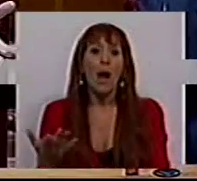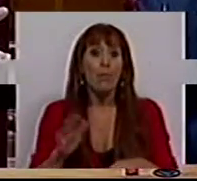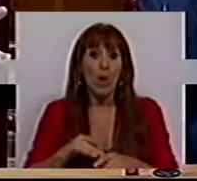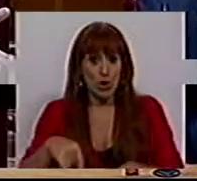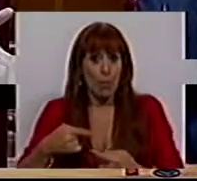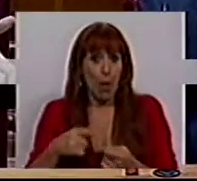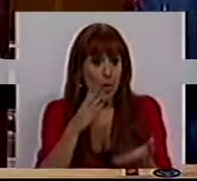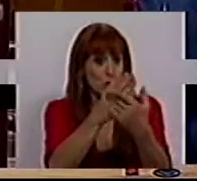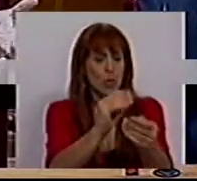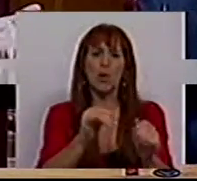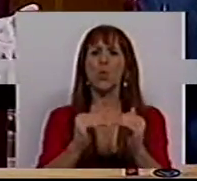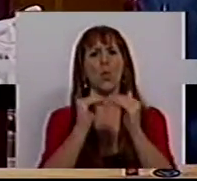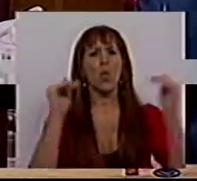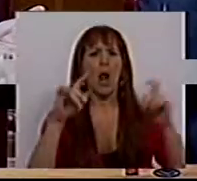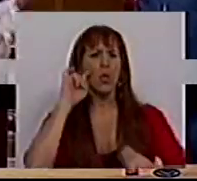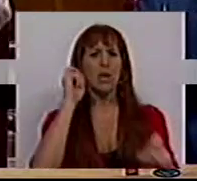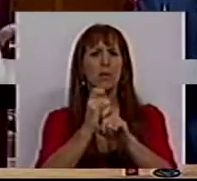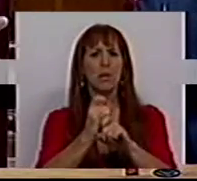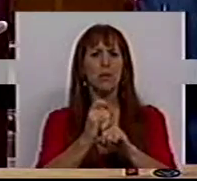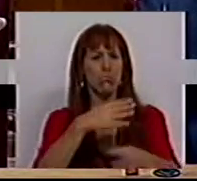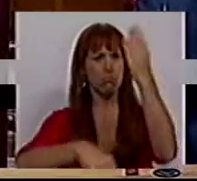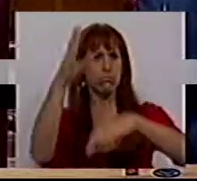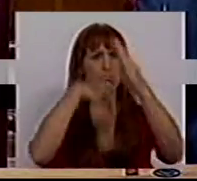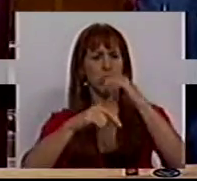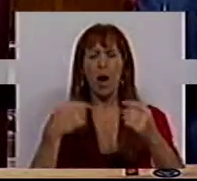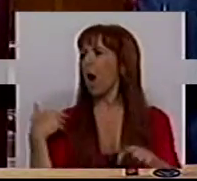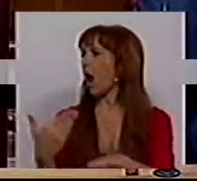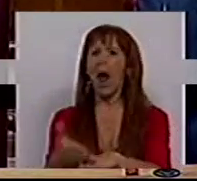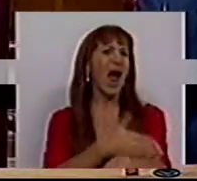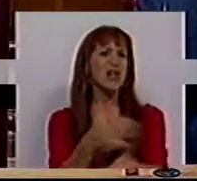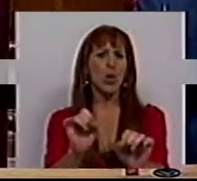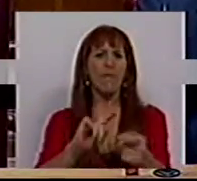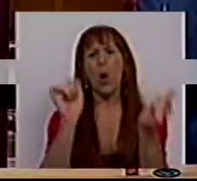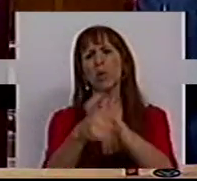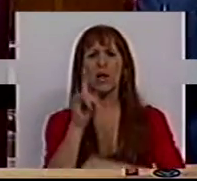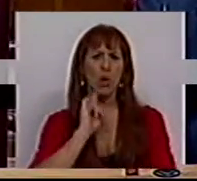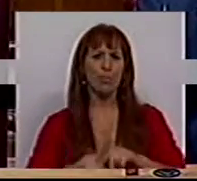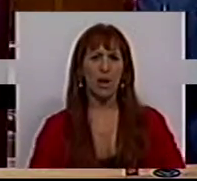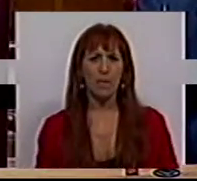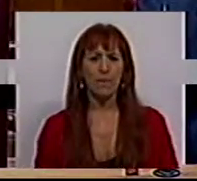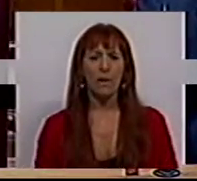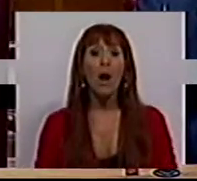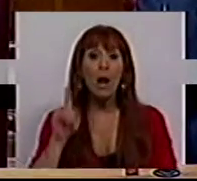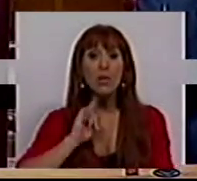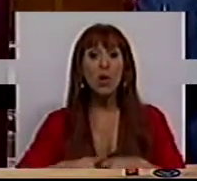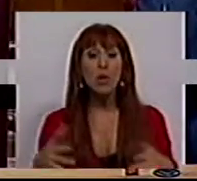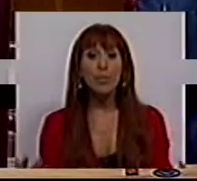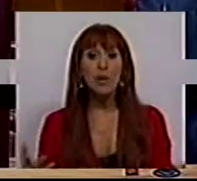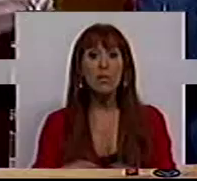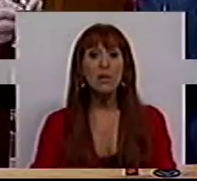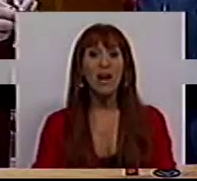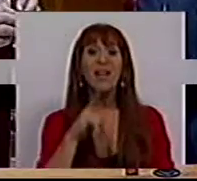relativamente aos próprios estudantes, um grau de exigência na aprendizagem que não existia antes. É ao contrário, Sra. Deputada. A Sra.